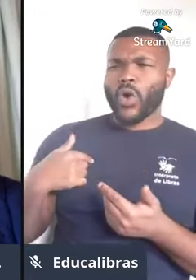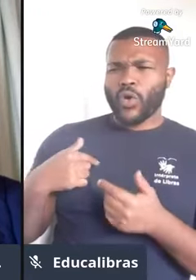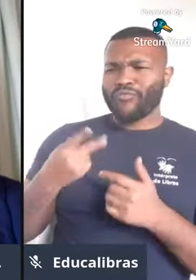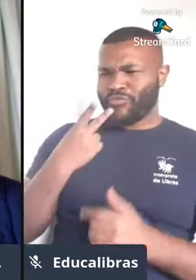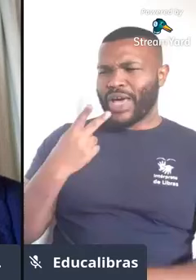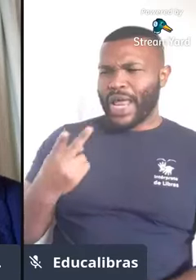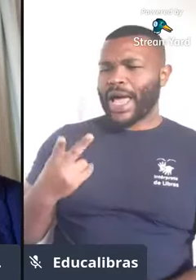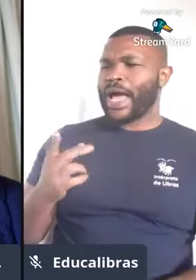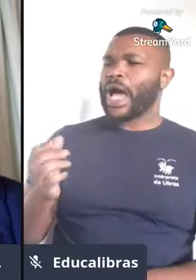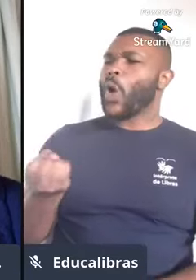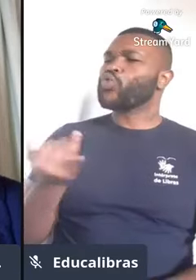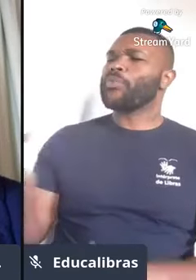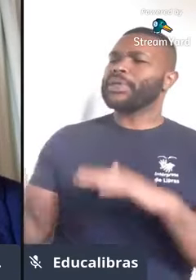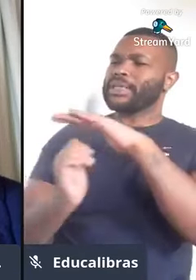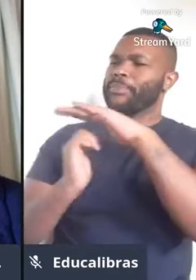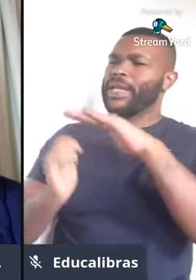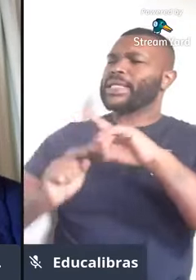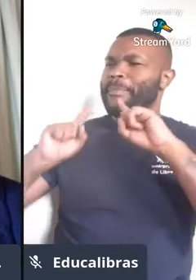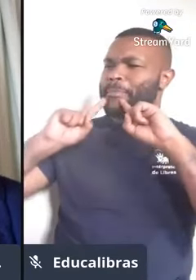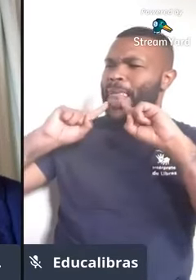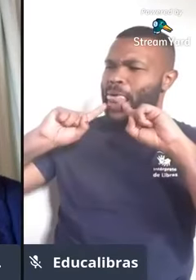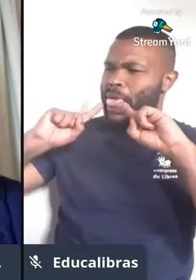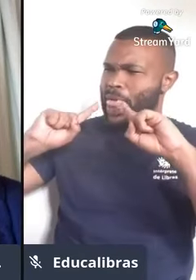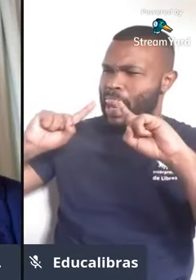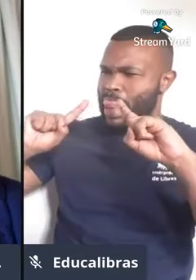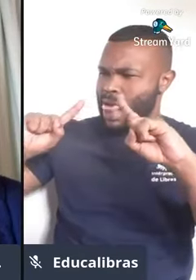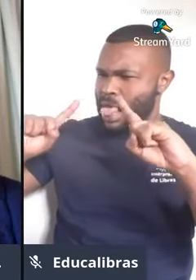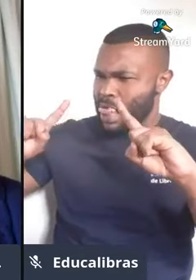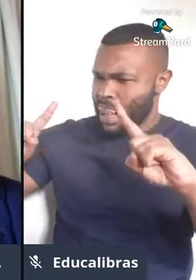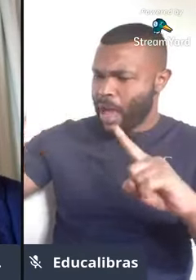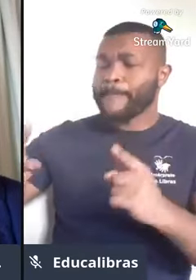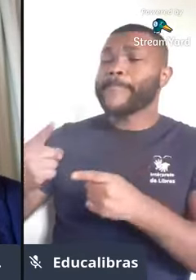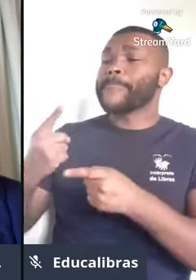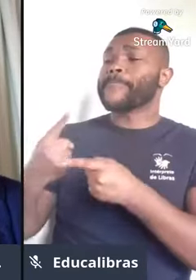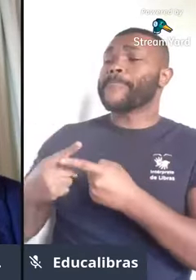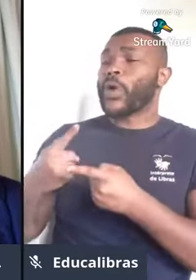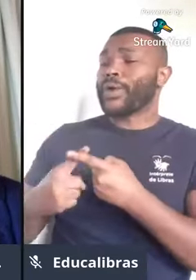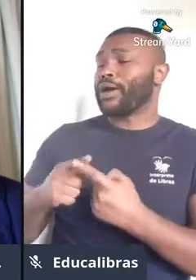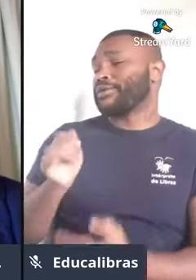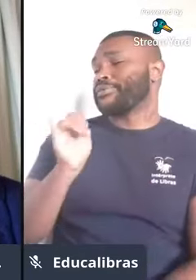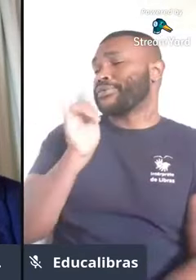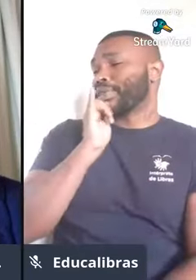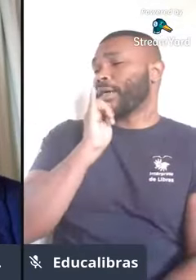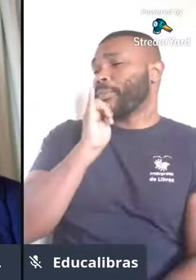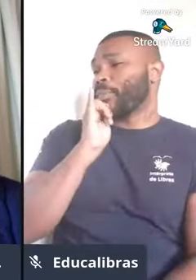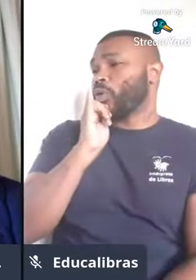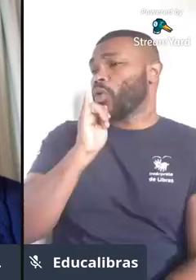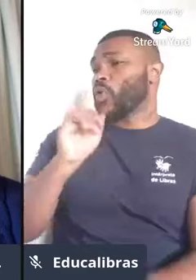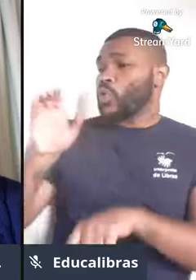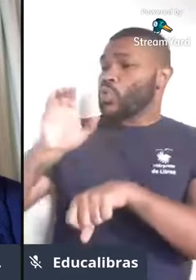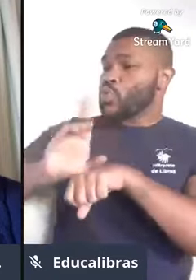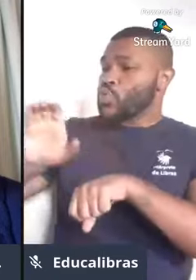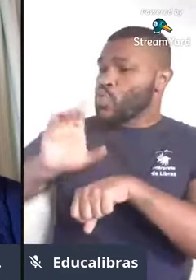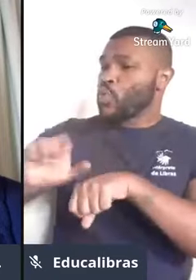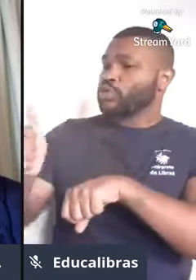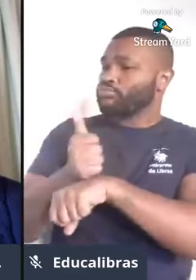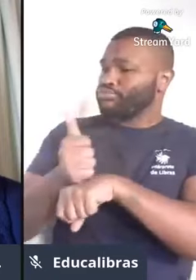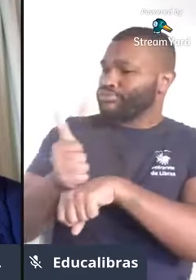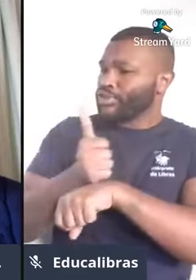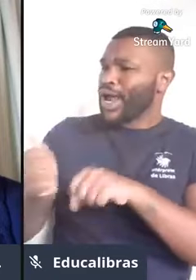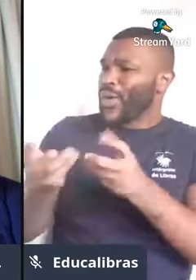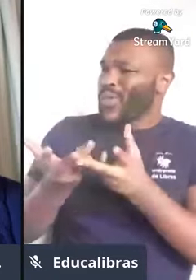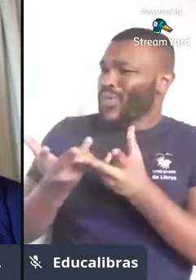empresas é quanto à falta de capacitação, de qualificação profissional